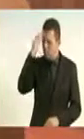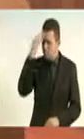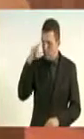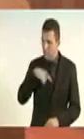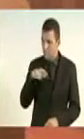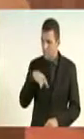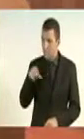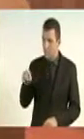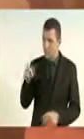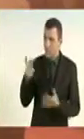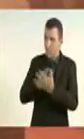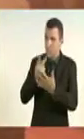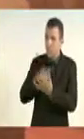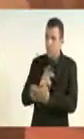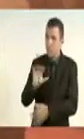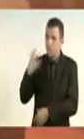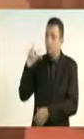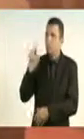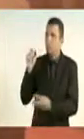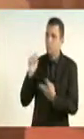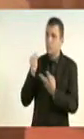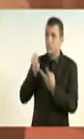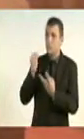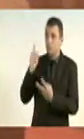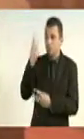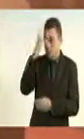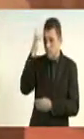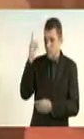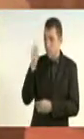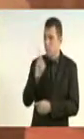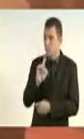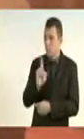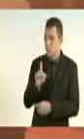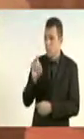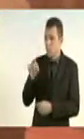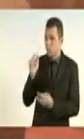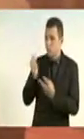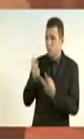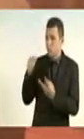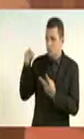a irregularidade de nomeação de um membro, não em relação à conduta desse membro.